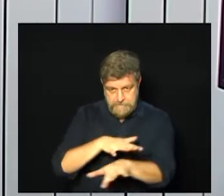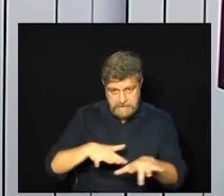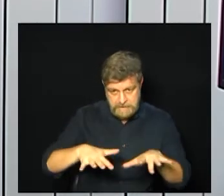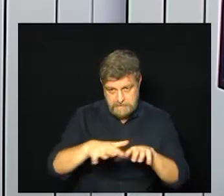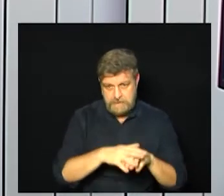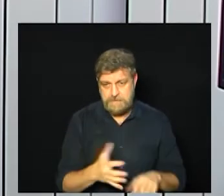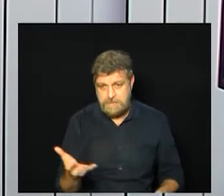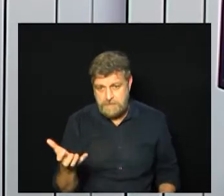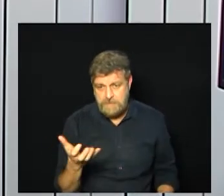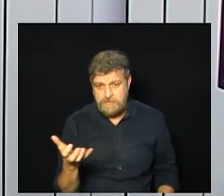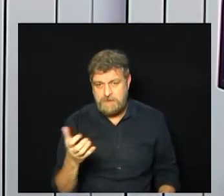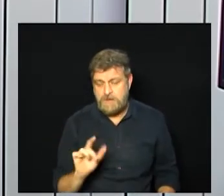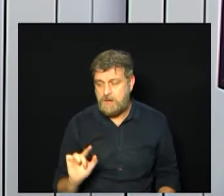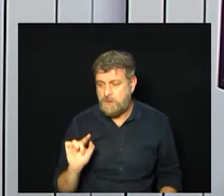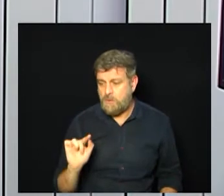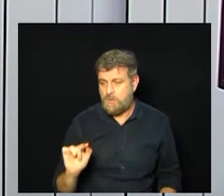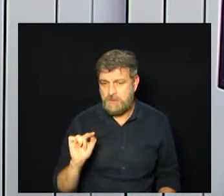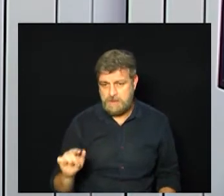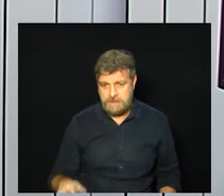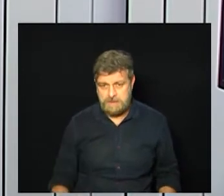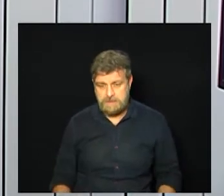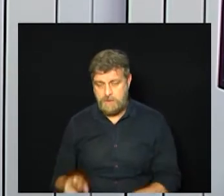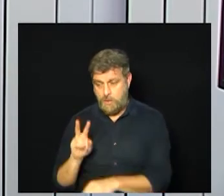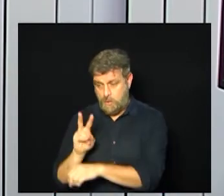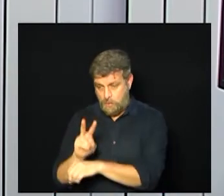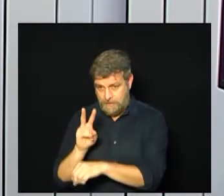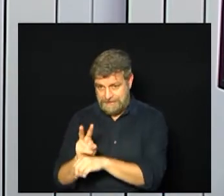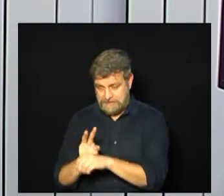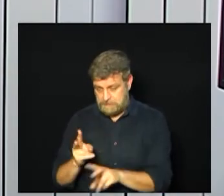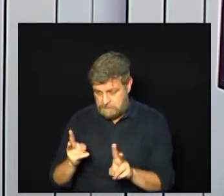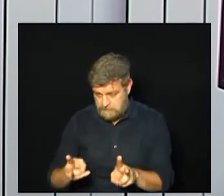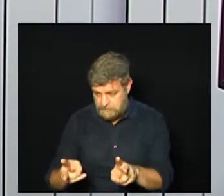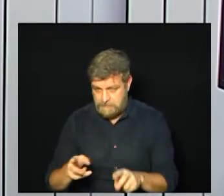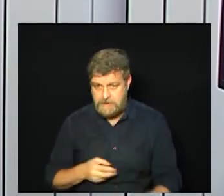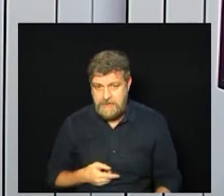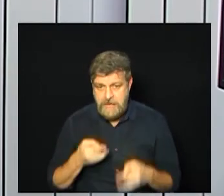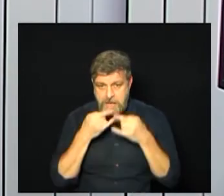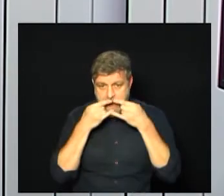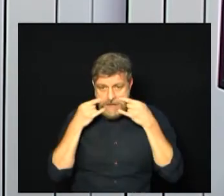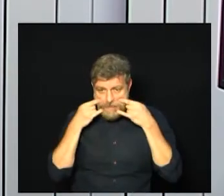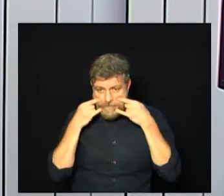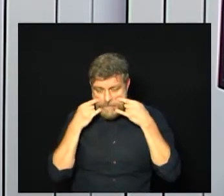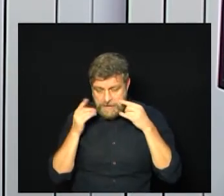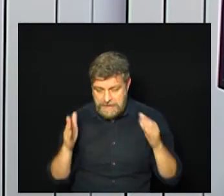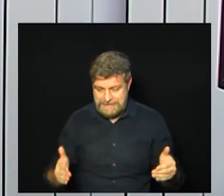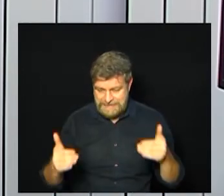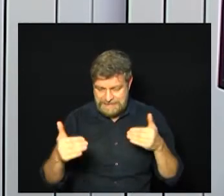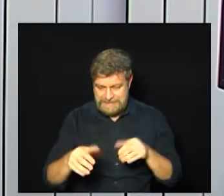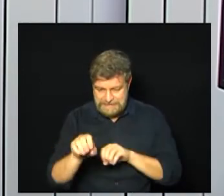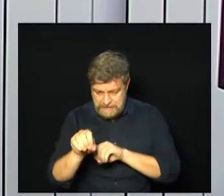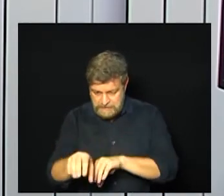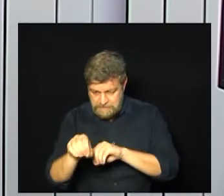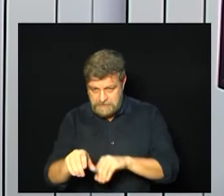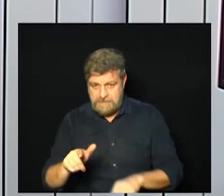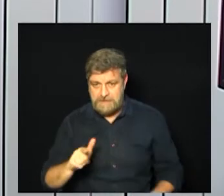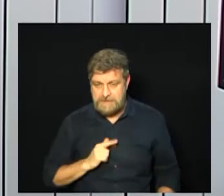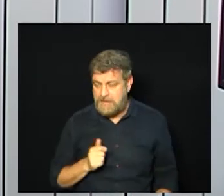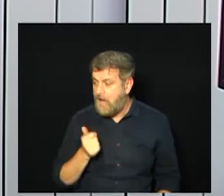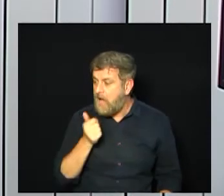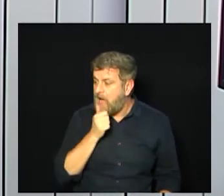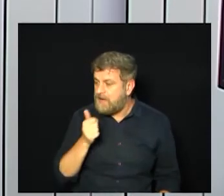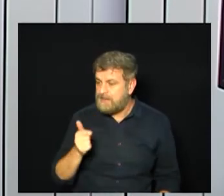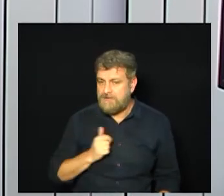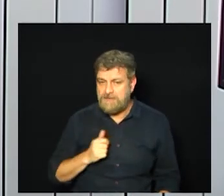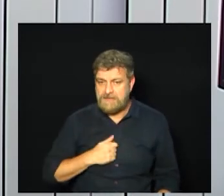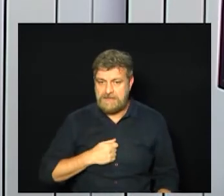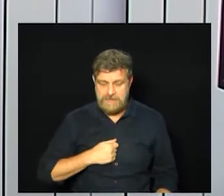quero reiterar aqui os cuidados que devem permanecer. Utilização de máscara em sala de aula, se ainda a gente vai ter totem